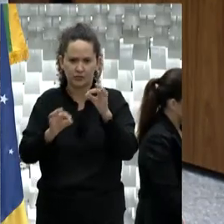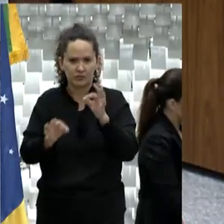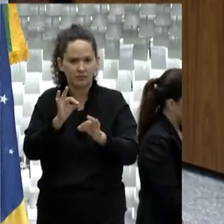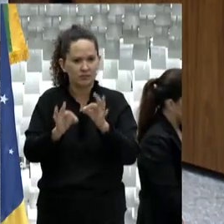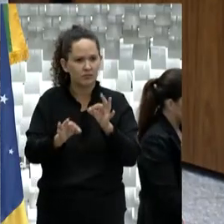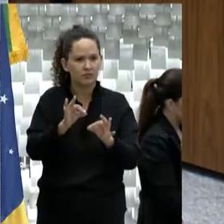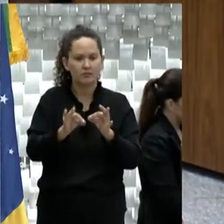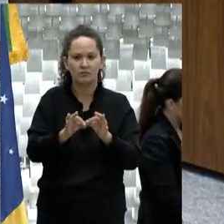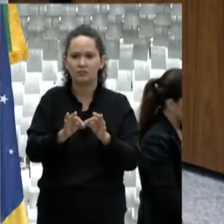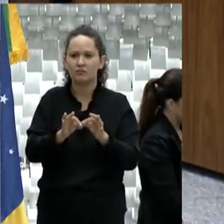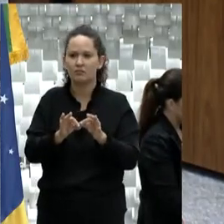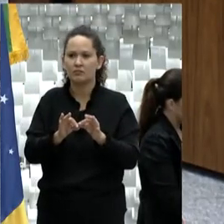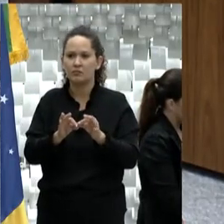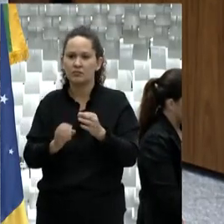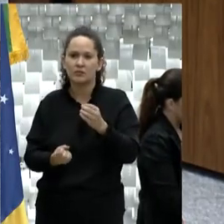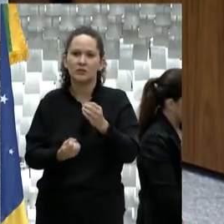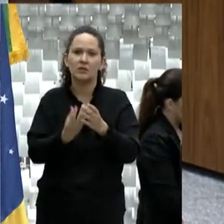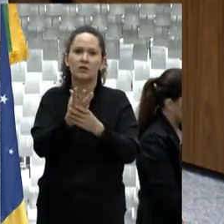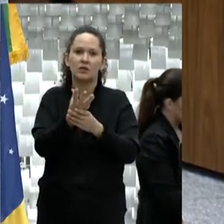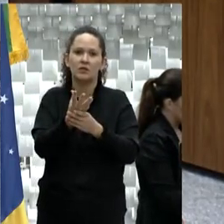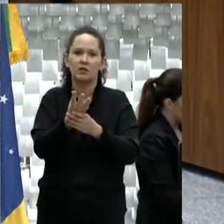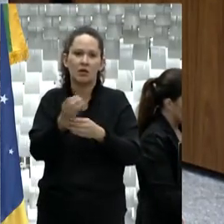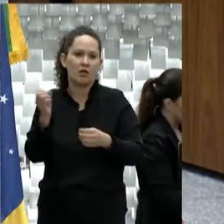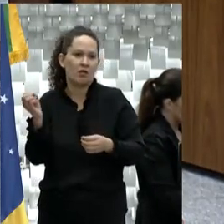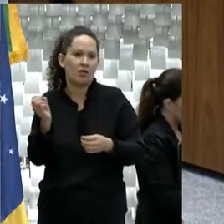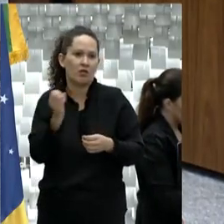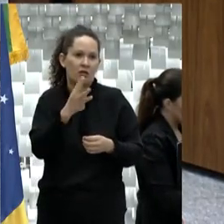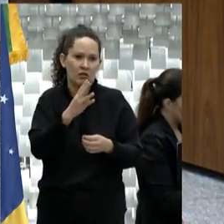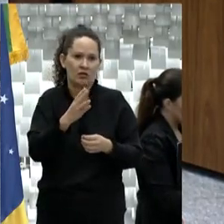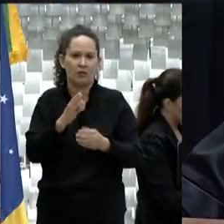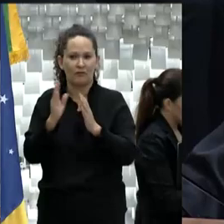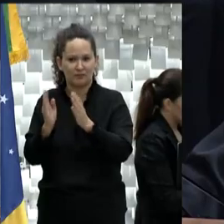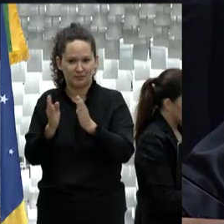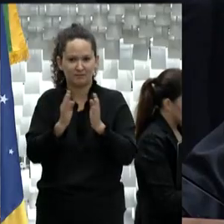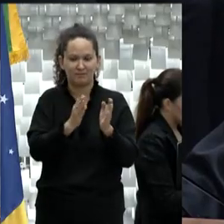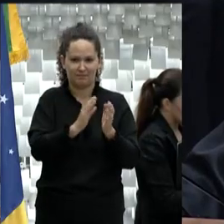justiça inaugurava nova fase.